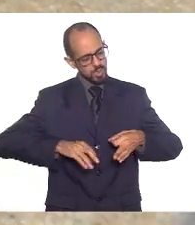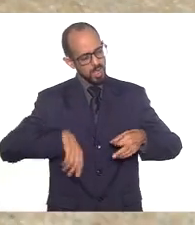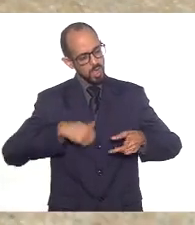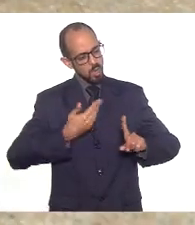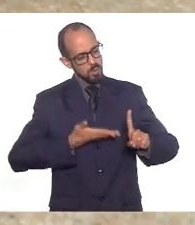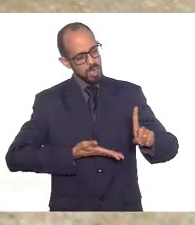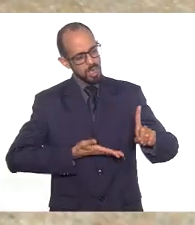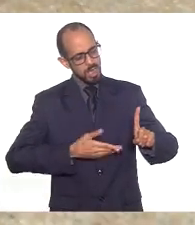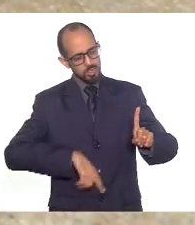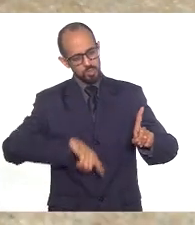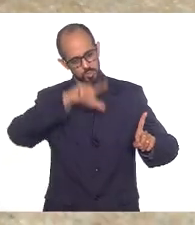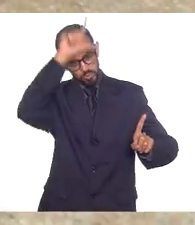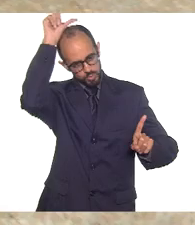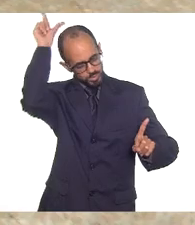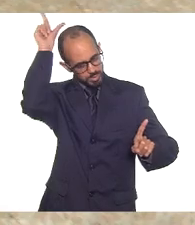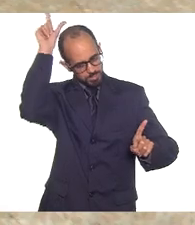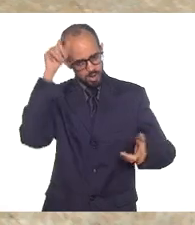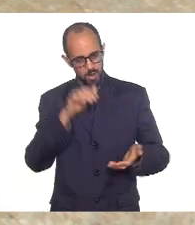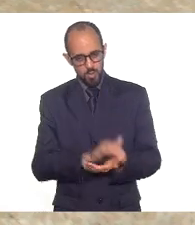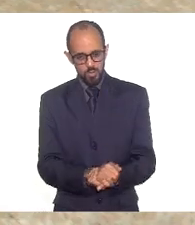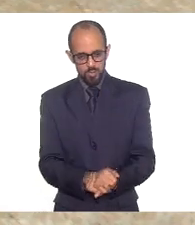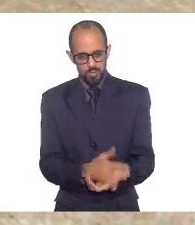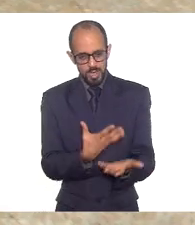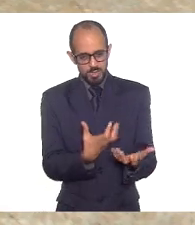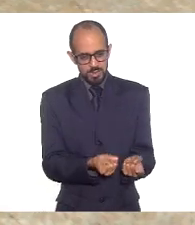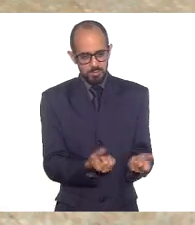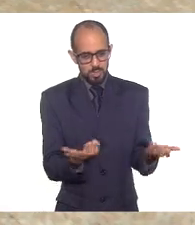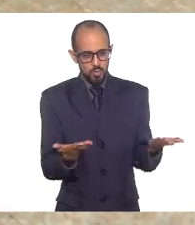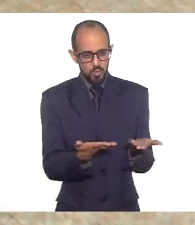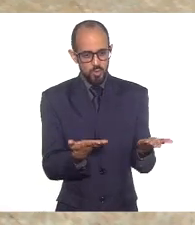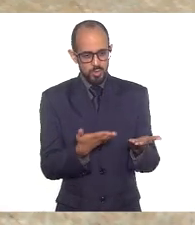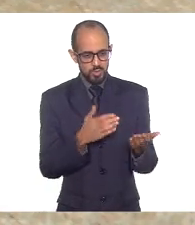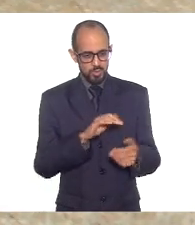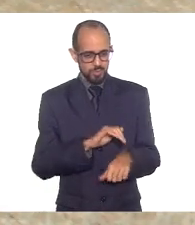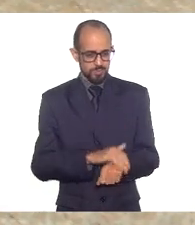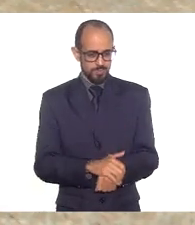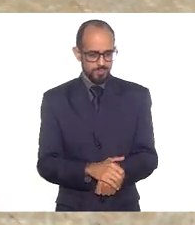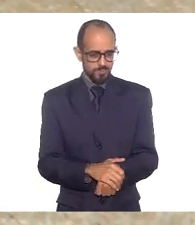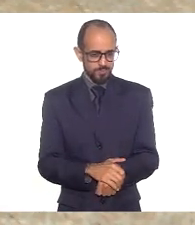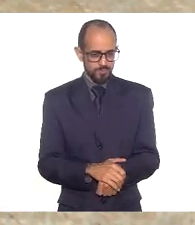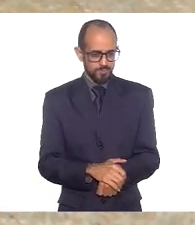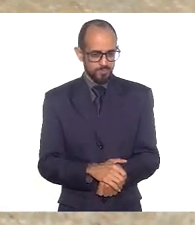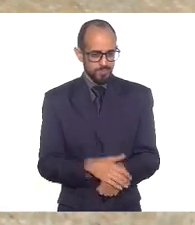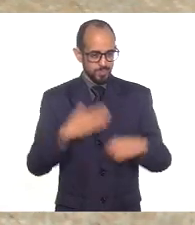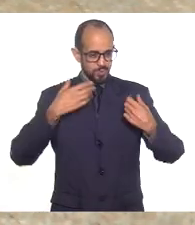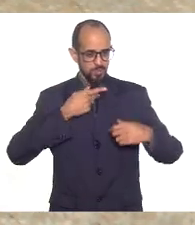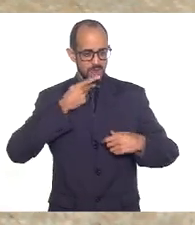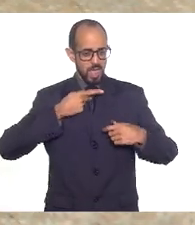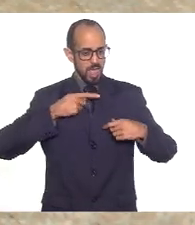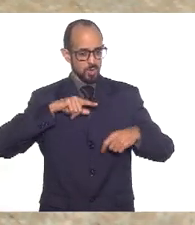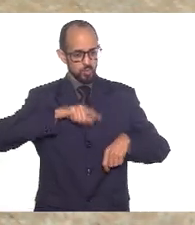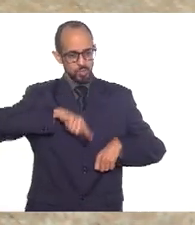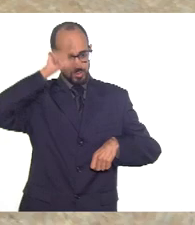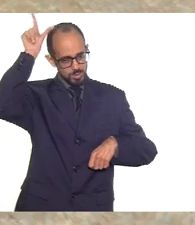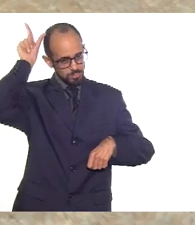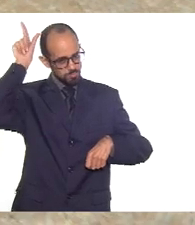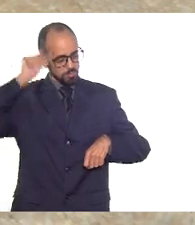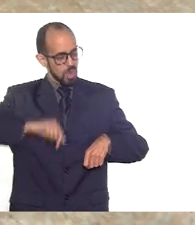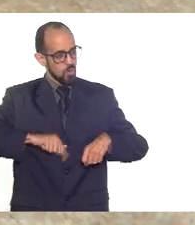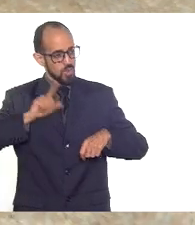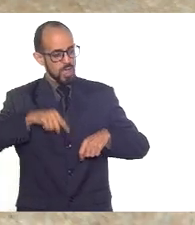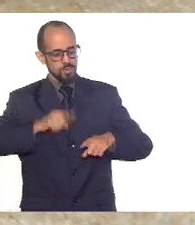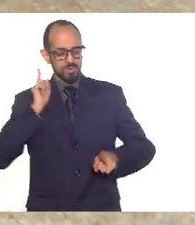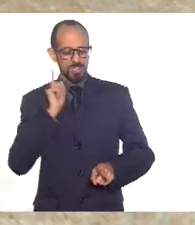merecida que o Deputado Luiz Paulo está recebendo no dia de hoje falar do Luiz Paulo é você